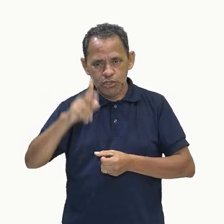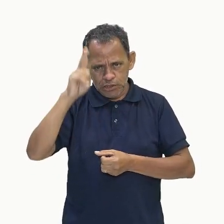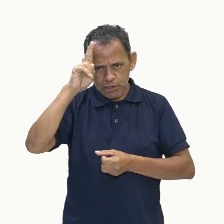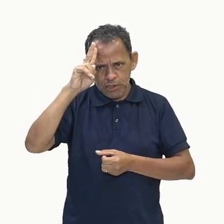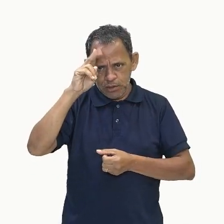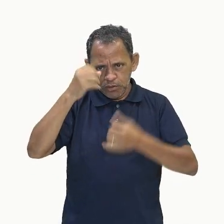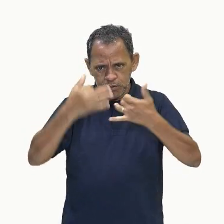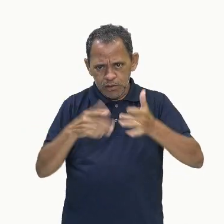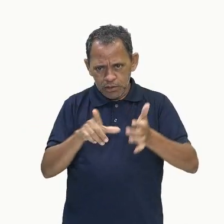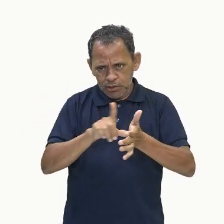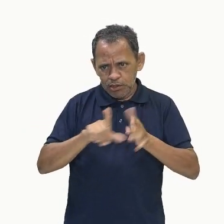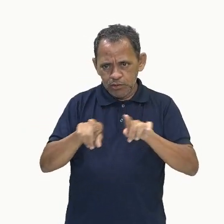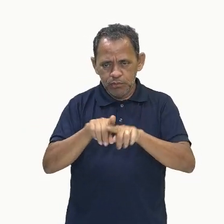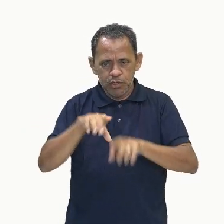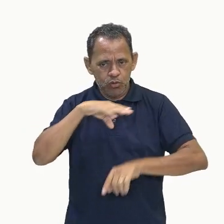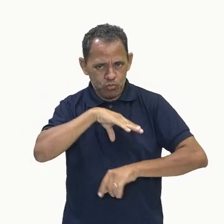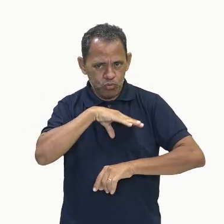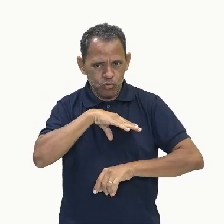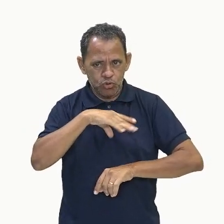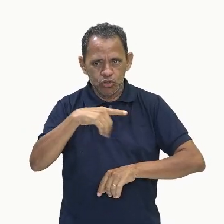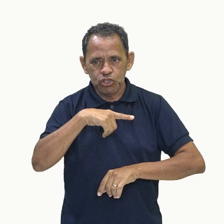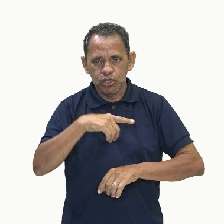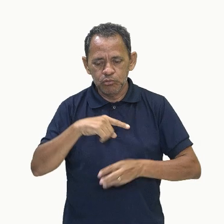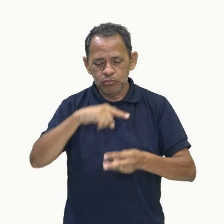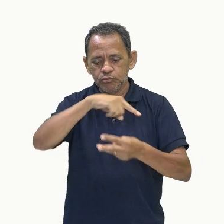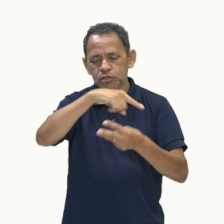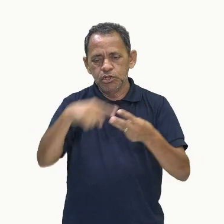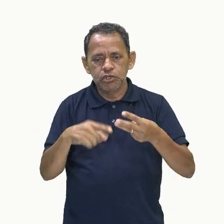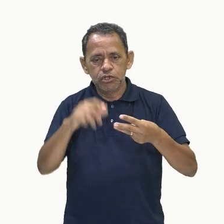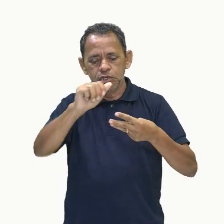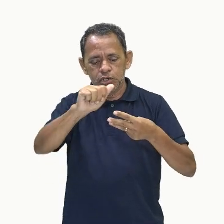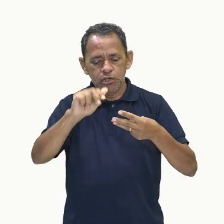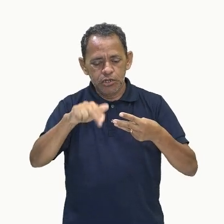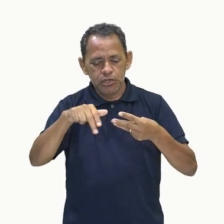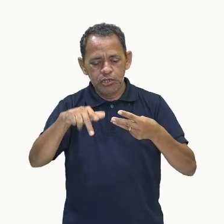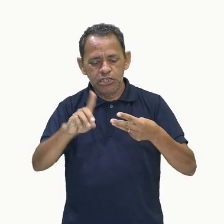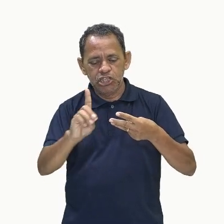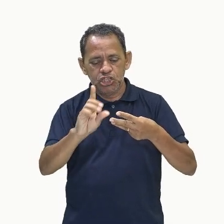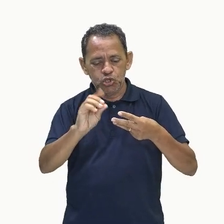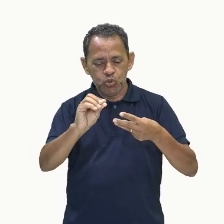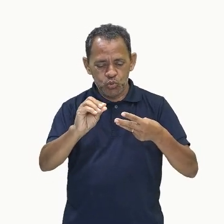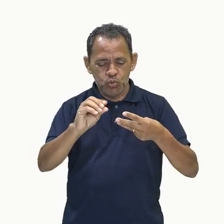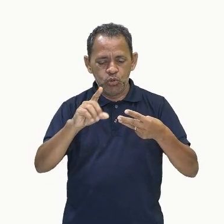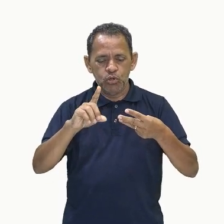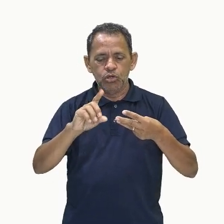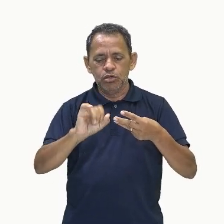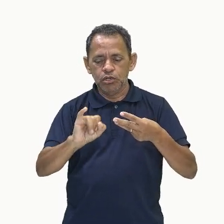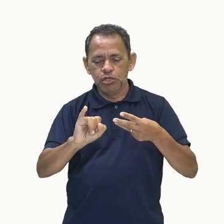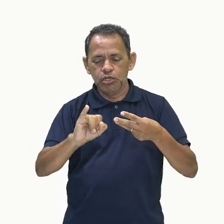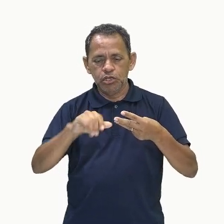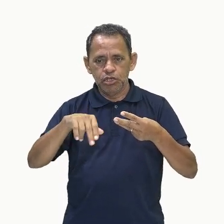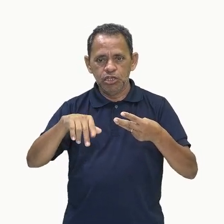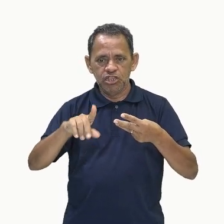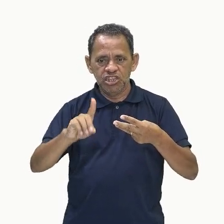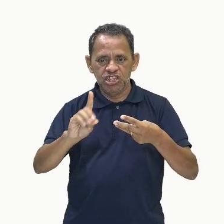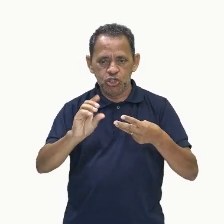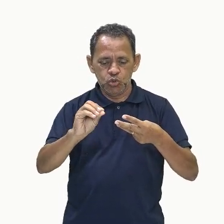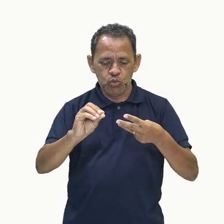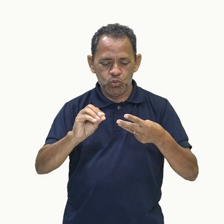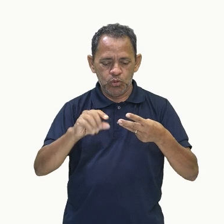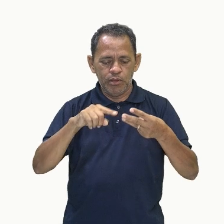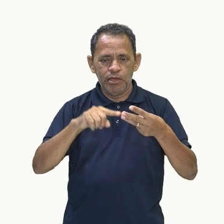Em português, nós temos 3, que é o ando, o